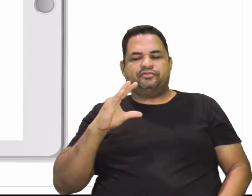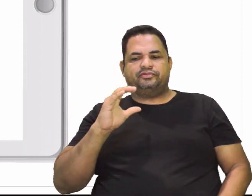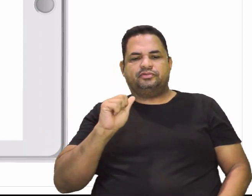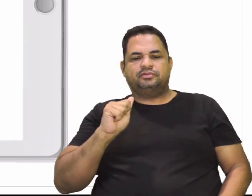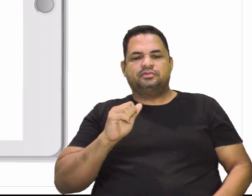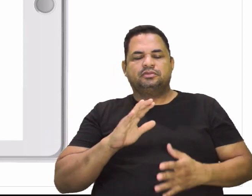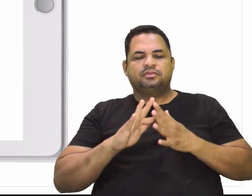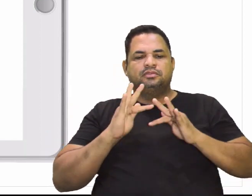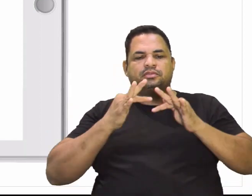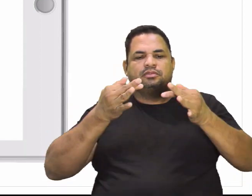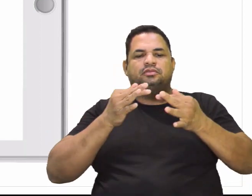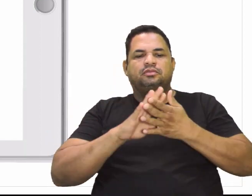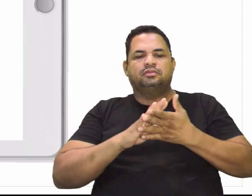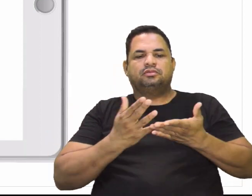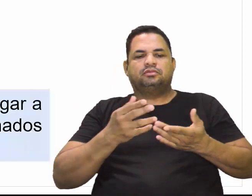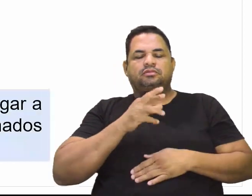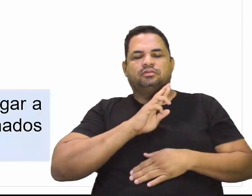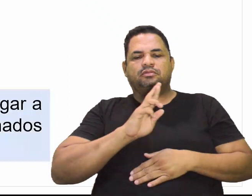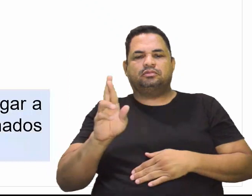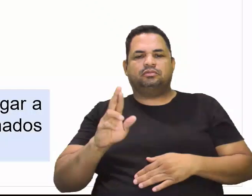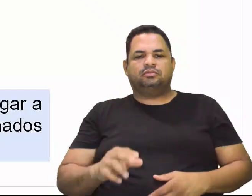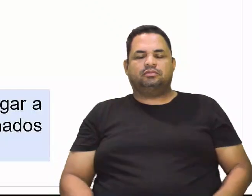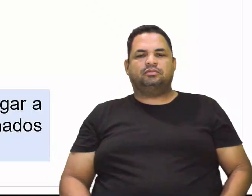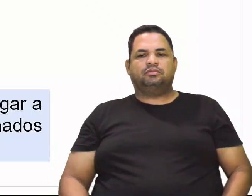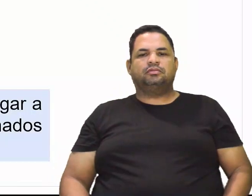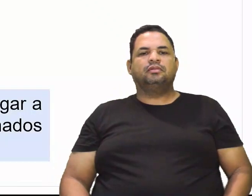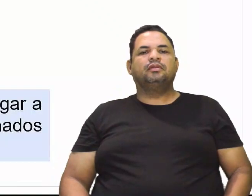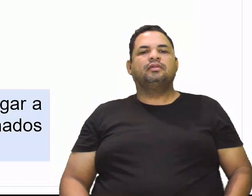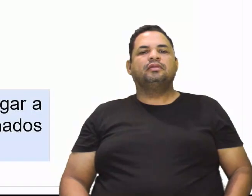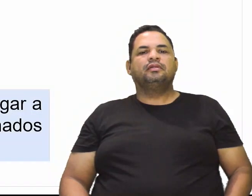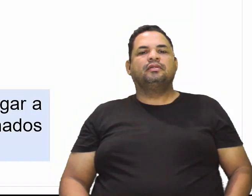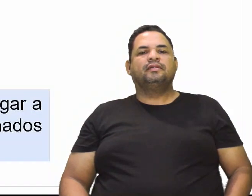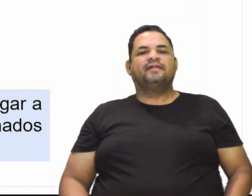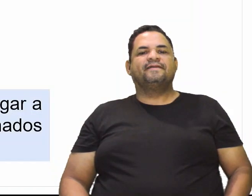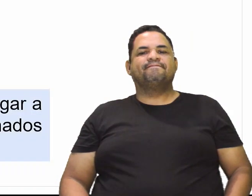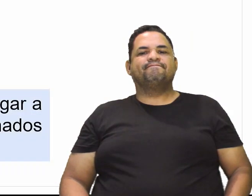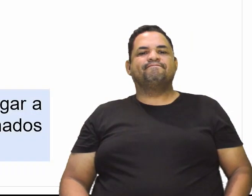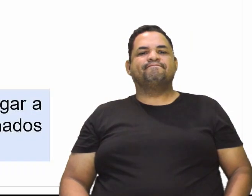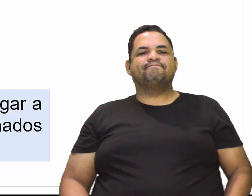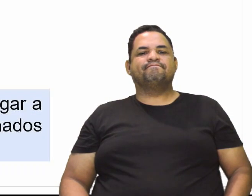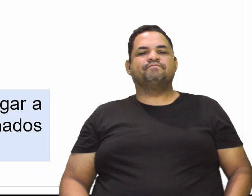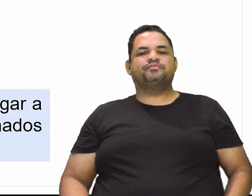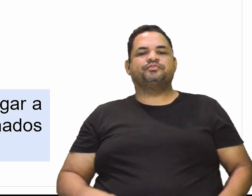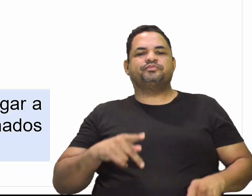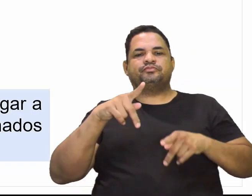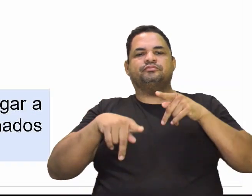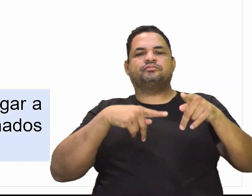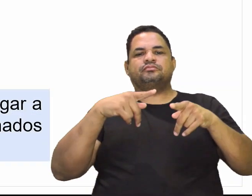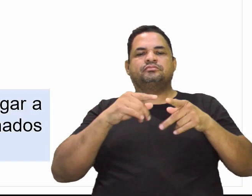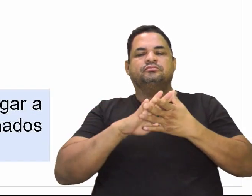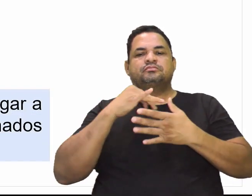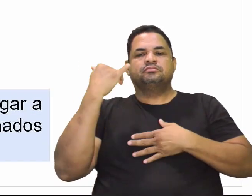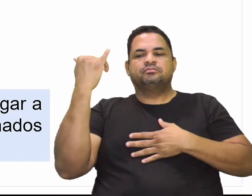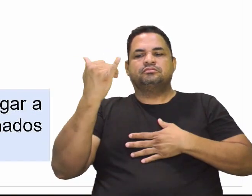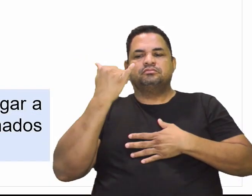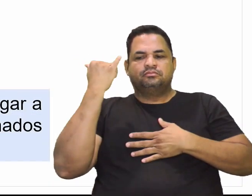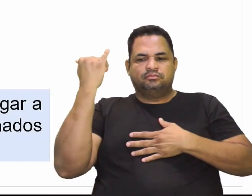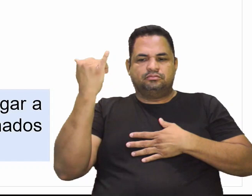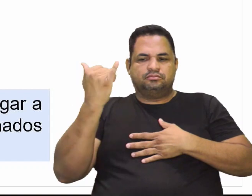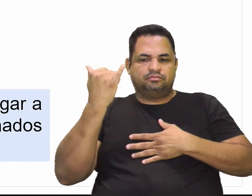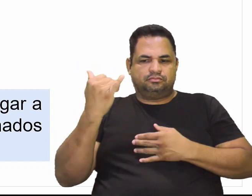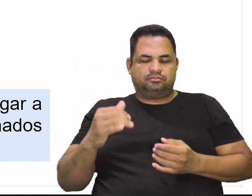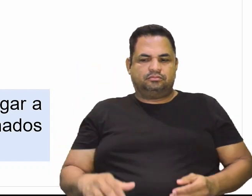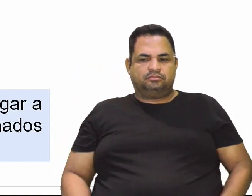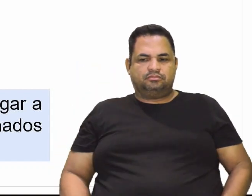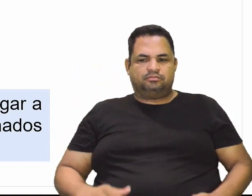por último, a sua religião. E aí, essa civilização foi uma das mais importantes que